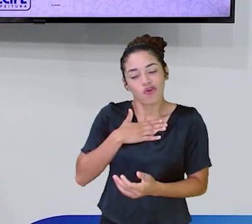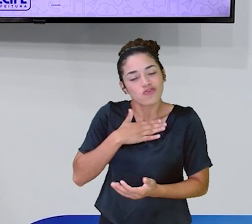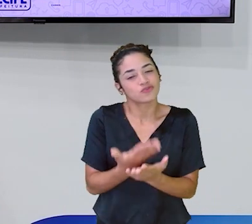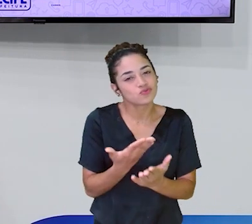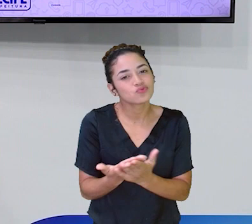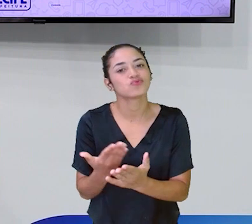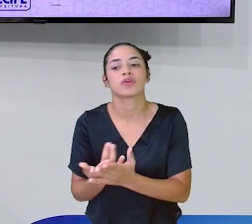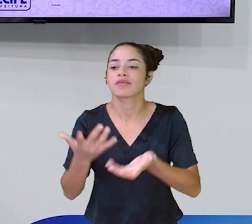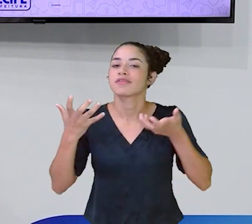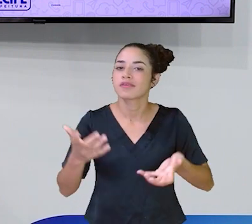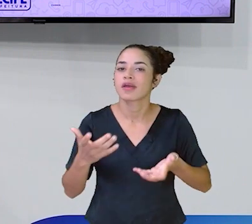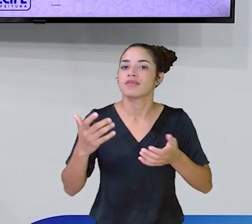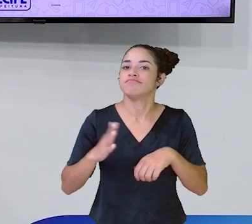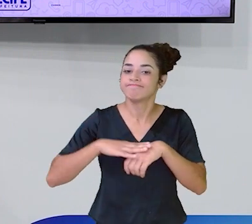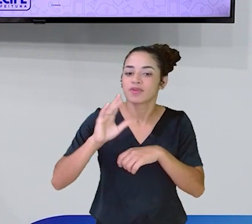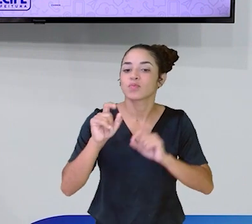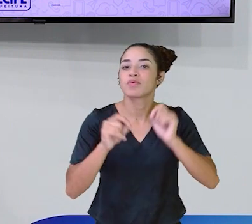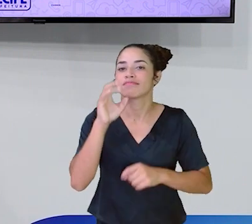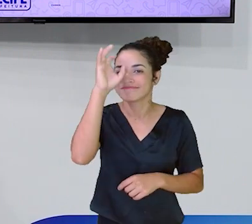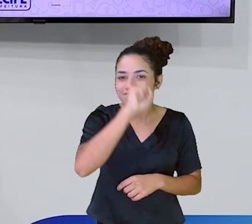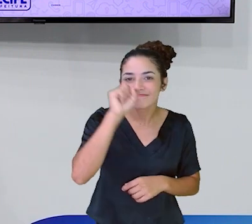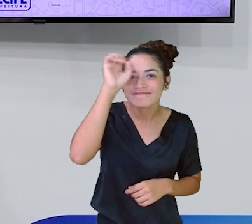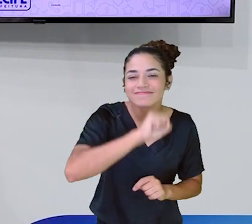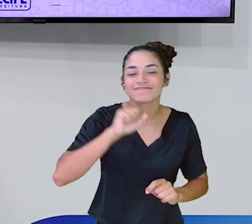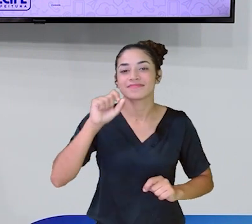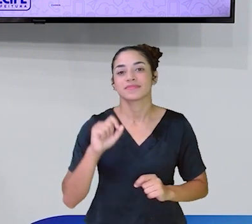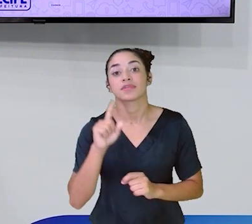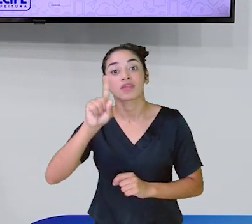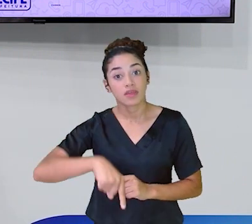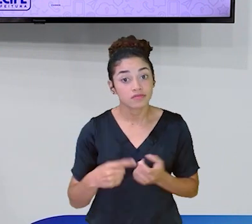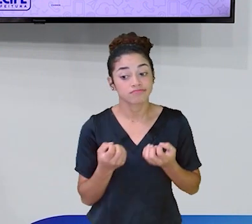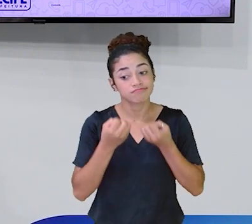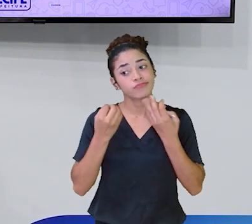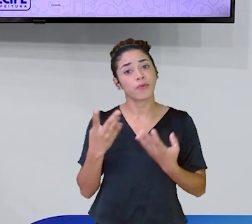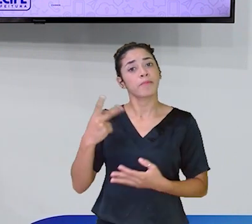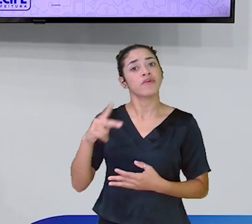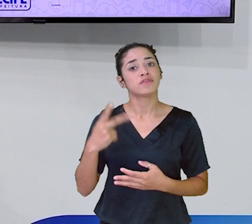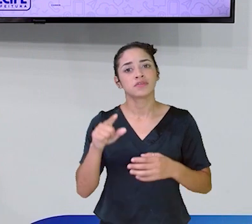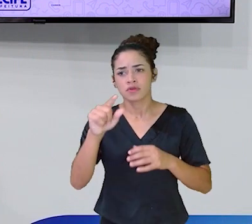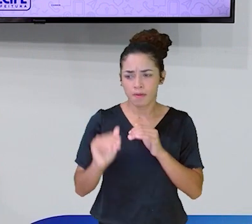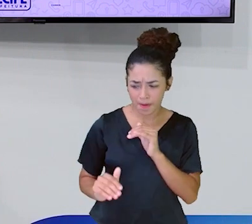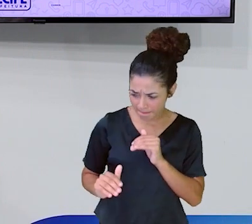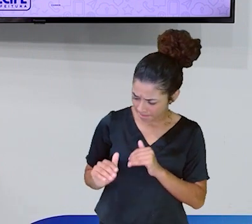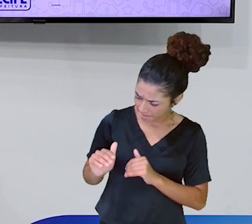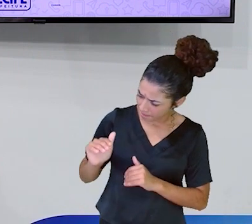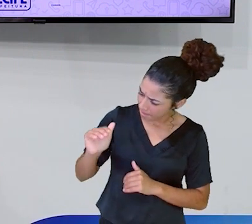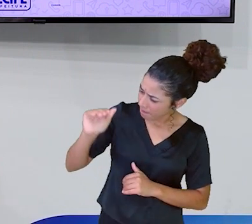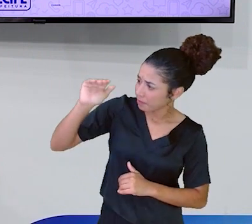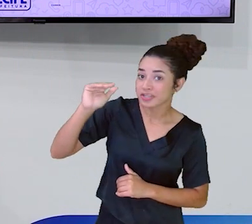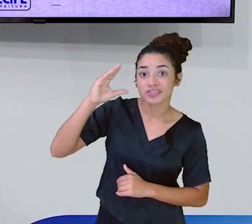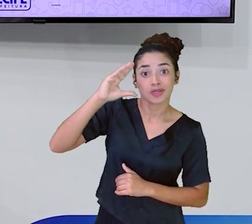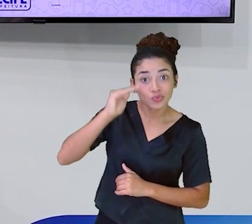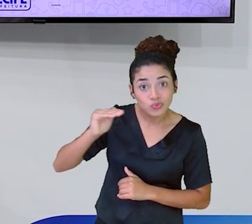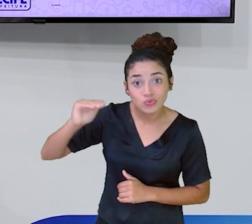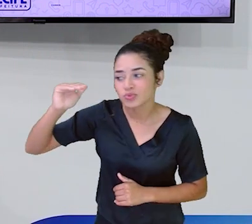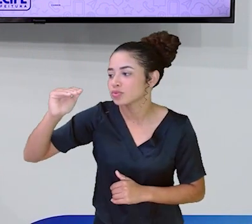estudar e que quer cada vez aprender mais. E isso, ó, vai fazer muito bem quando você for um rapaz, na sua vida adulta, vai